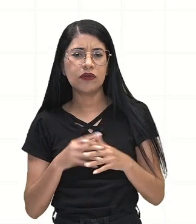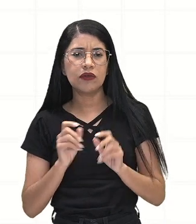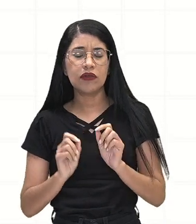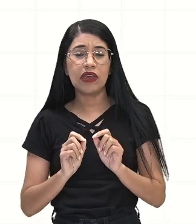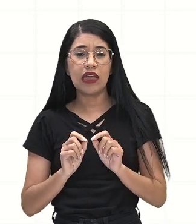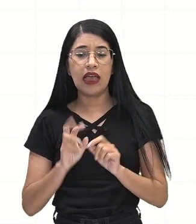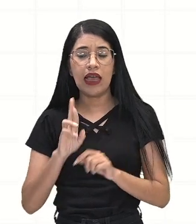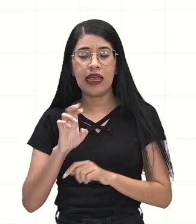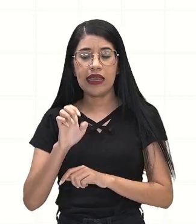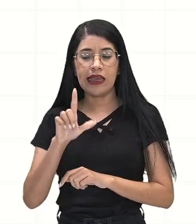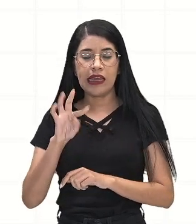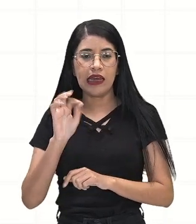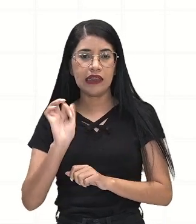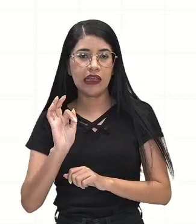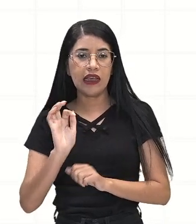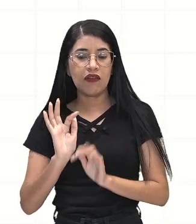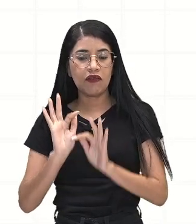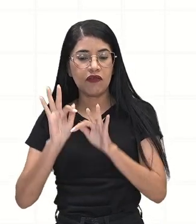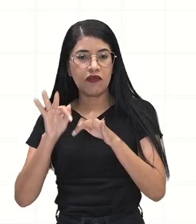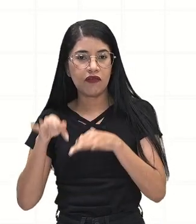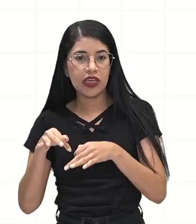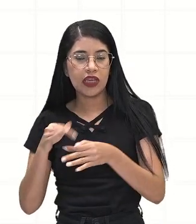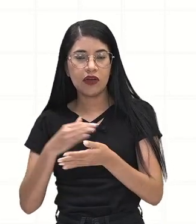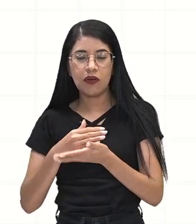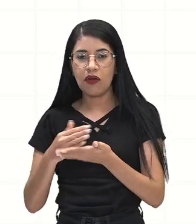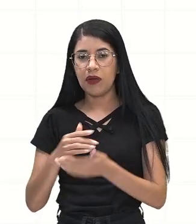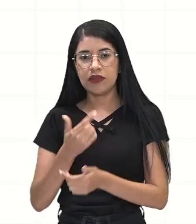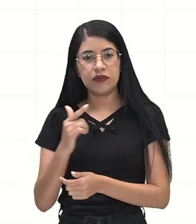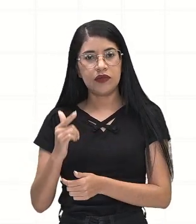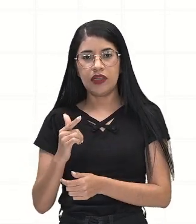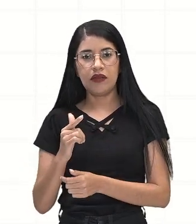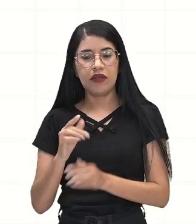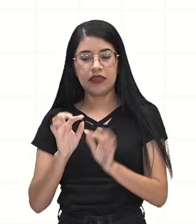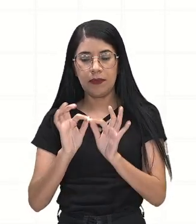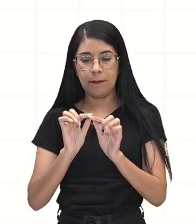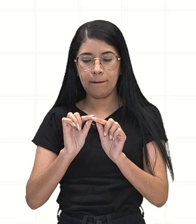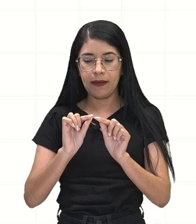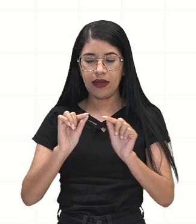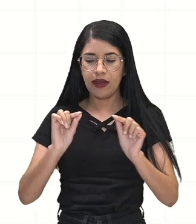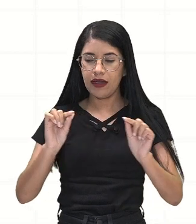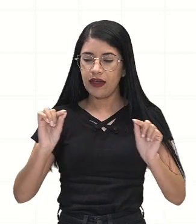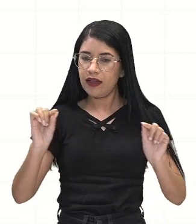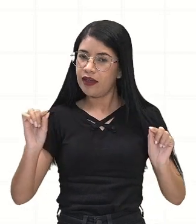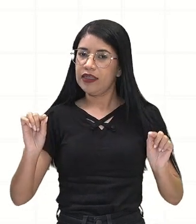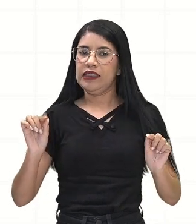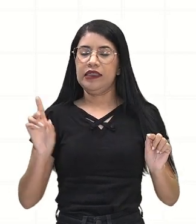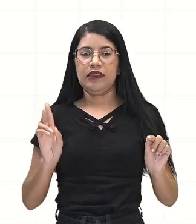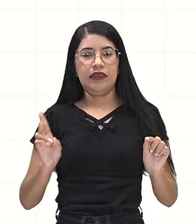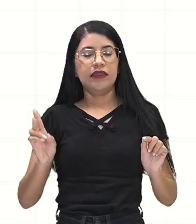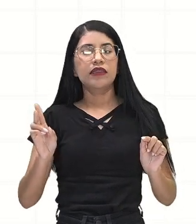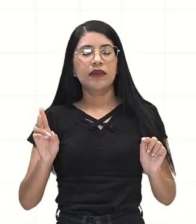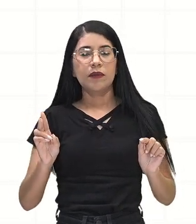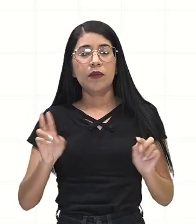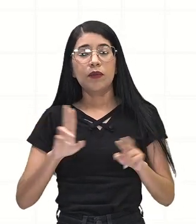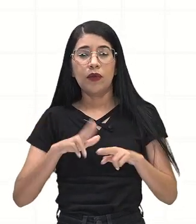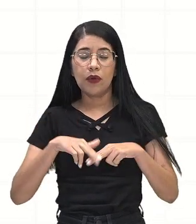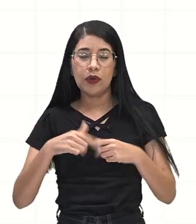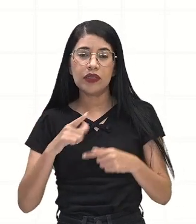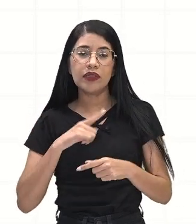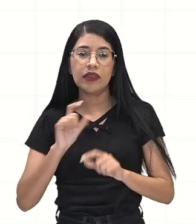nem começo nem fim. Geralmente a gente trabalha com segmento de reta. Por isso que nós temos aqui,